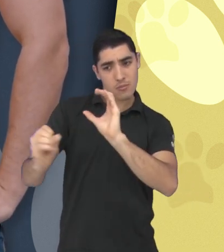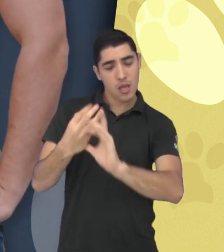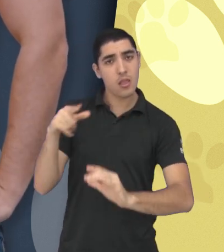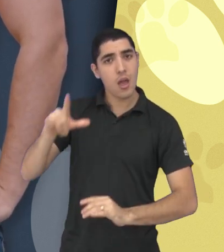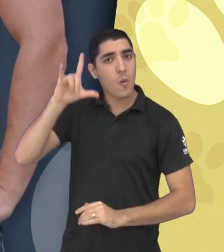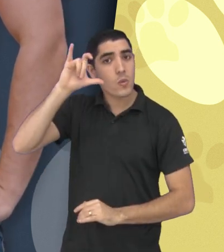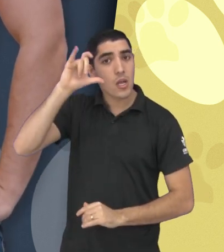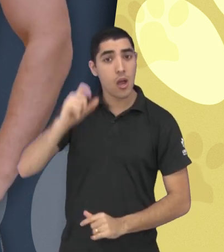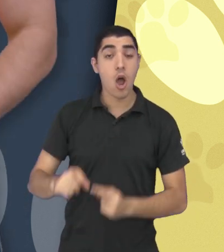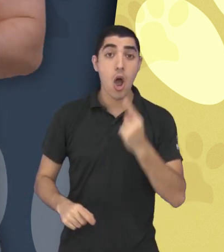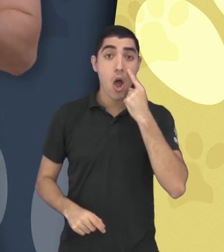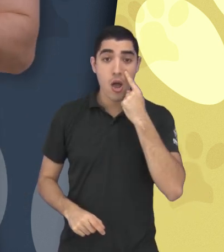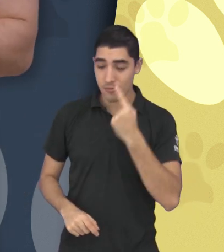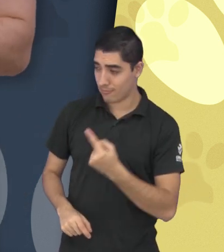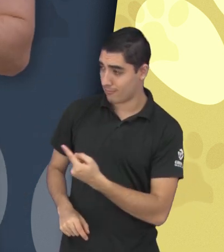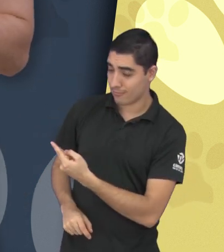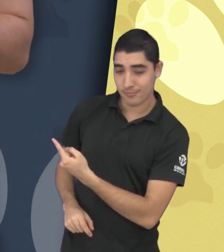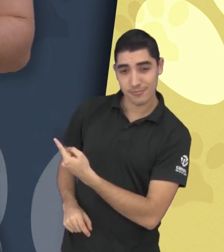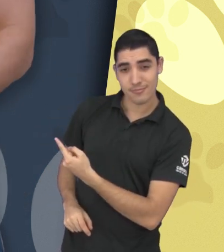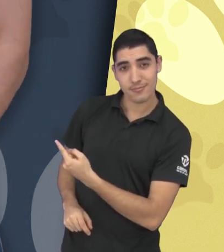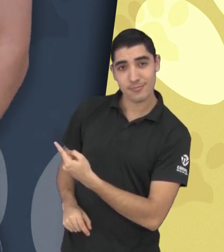pelo nosso perfil no Instagram, é o